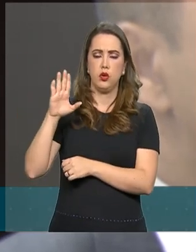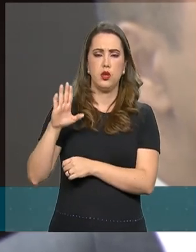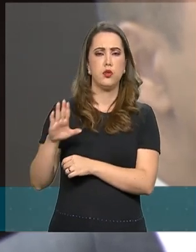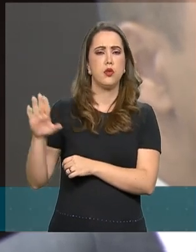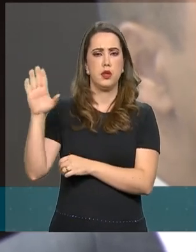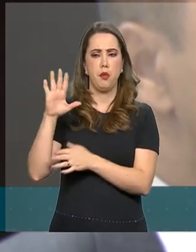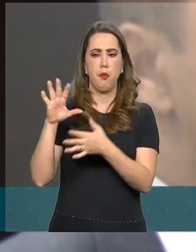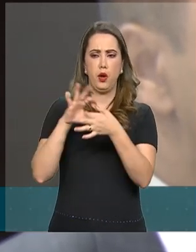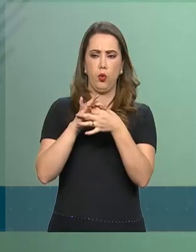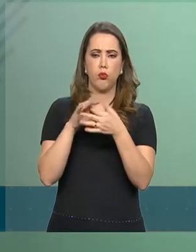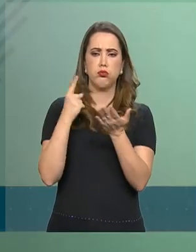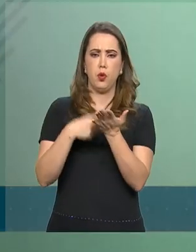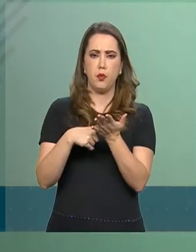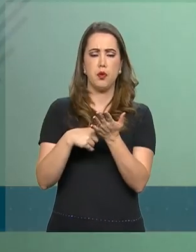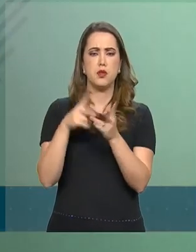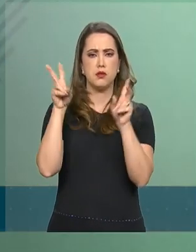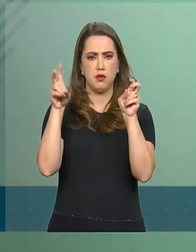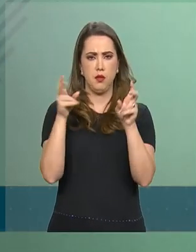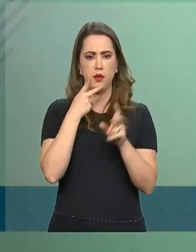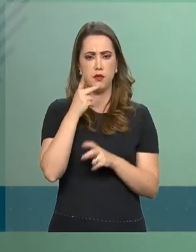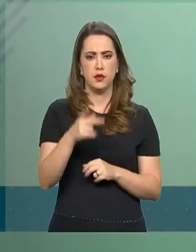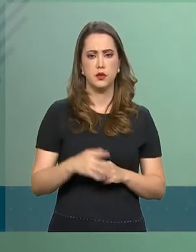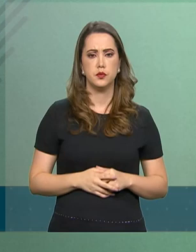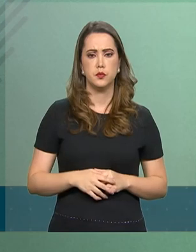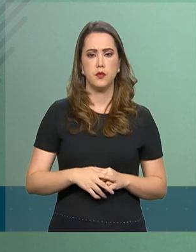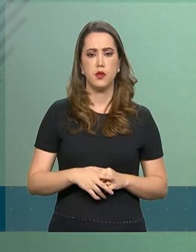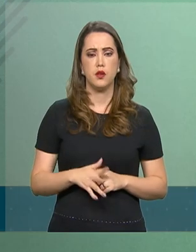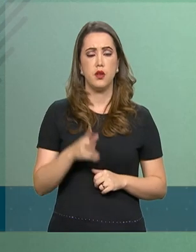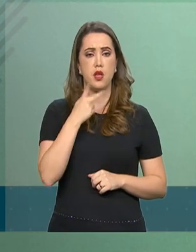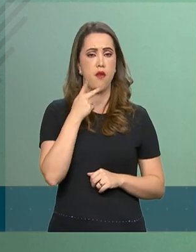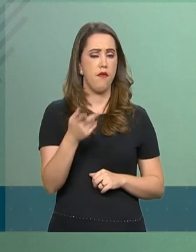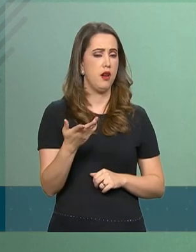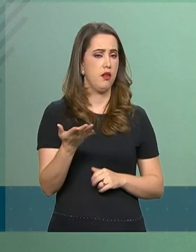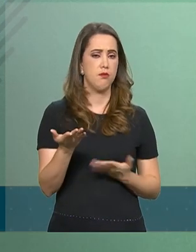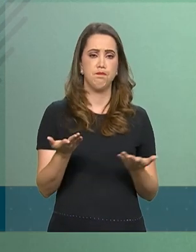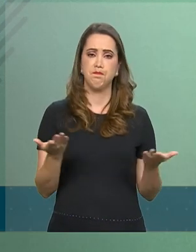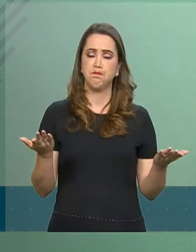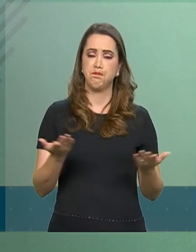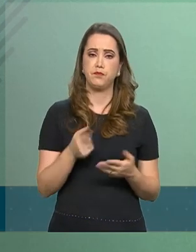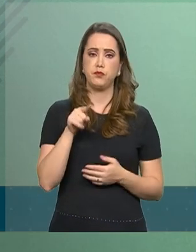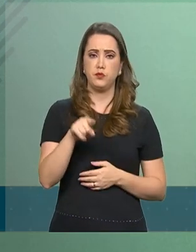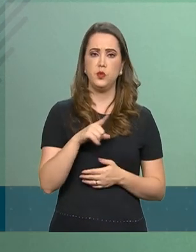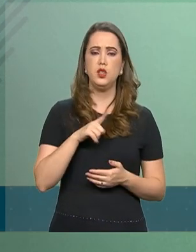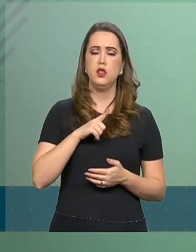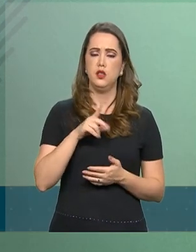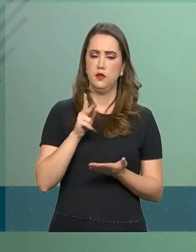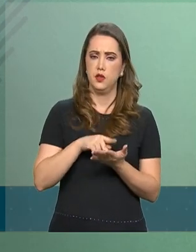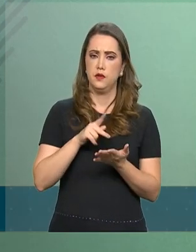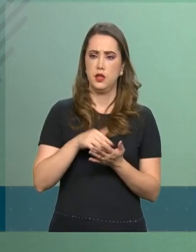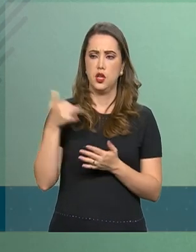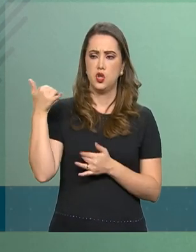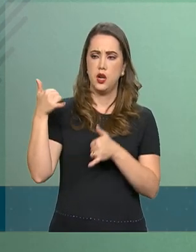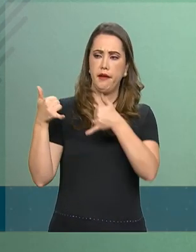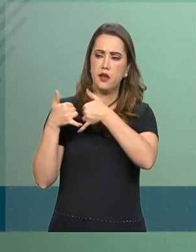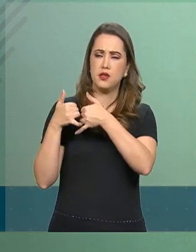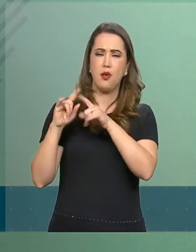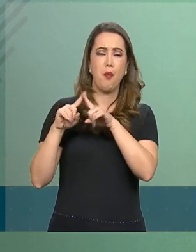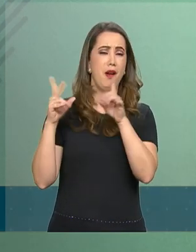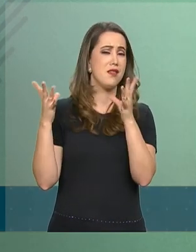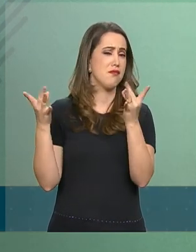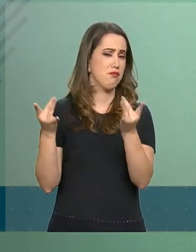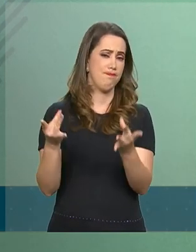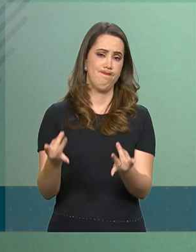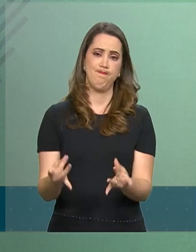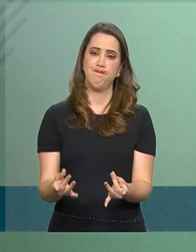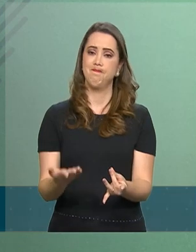não tenho essa informação eu não sei se você na ocasião que eu comentei ainda não estava aqui houve de fato a ligação agora detalhes da